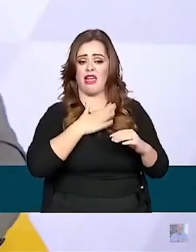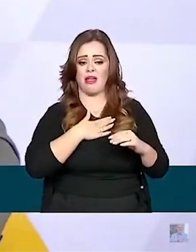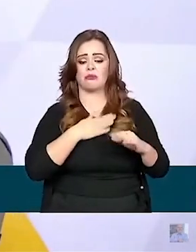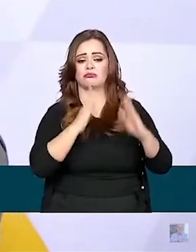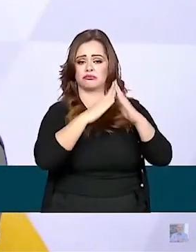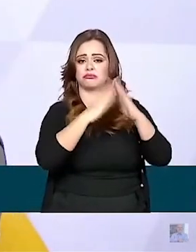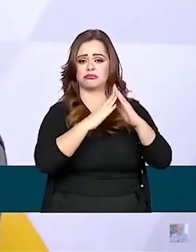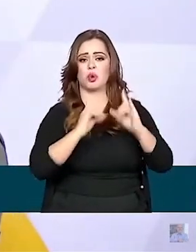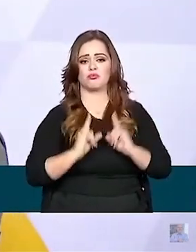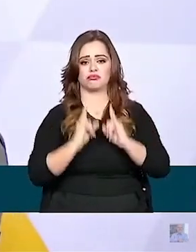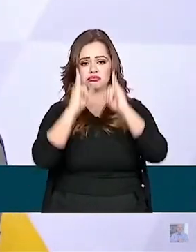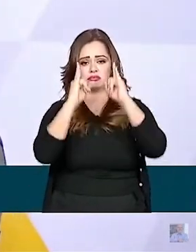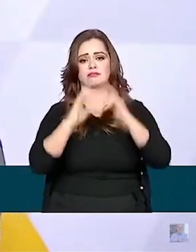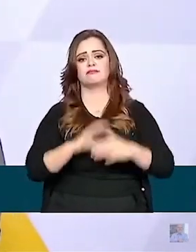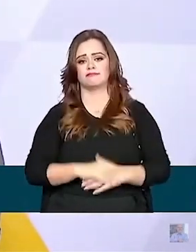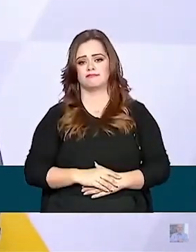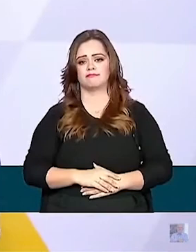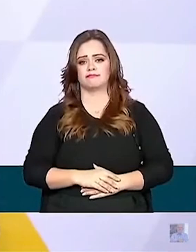hotel.